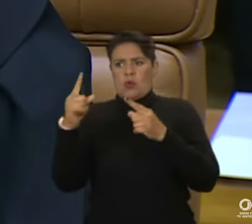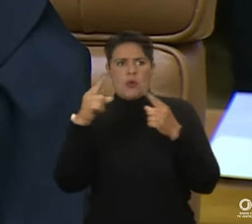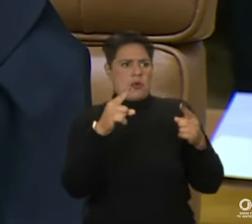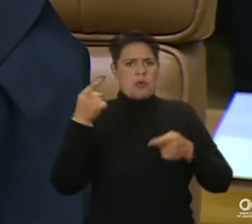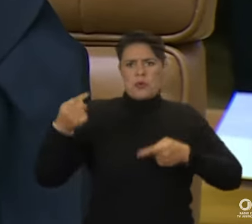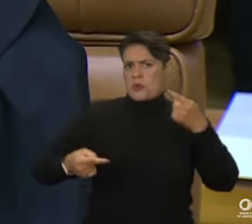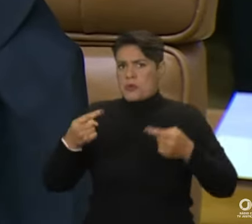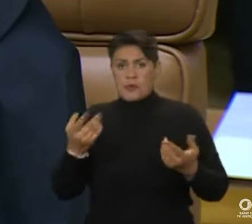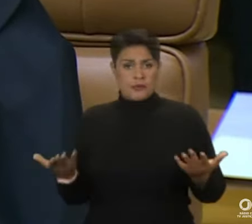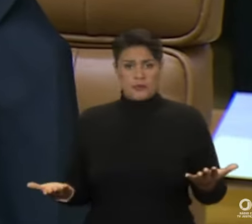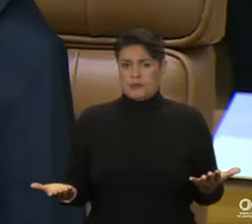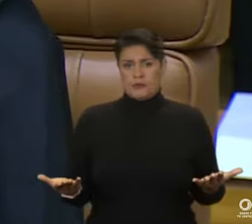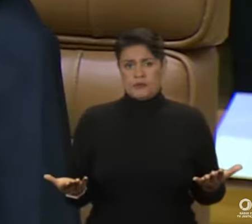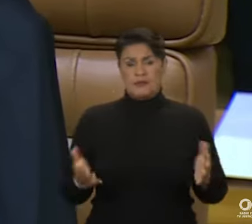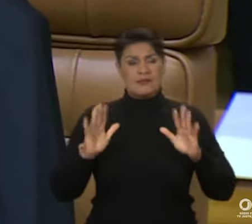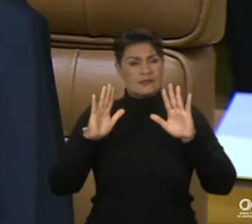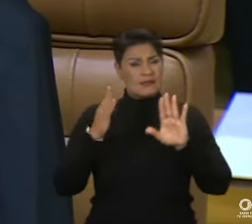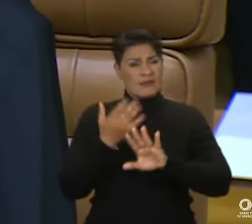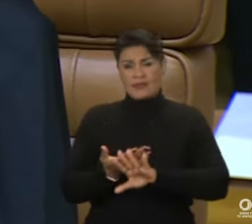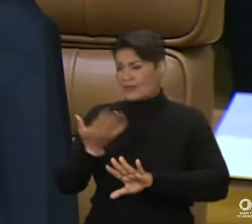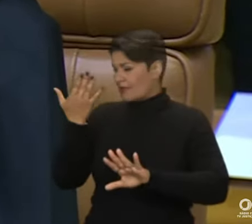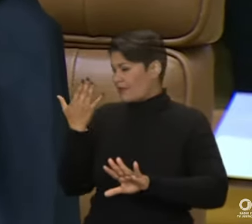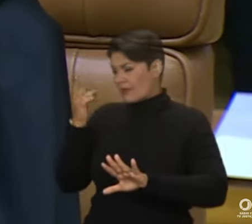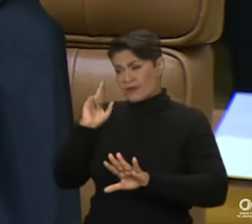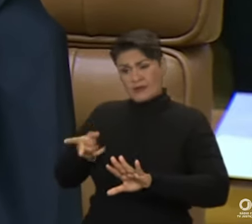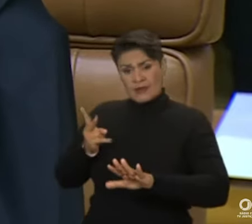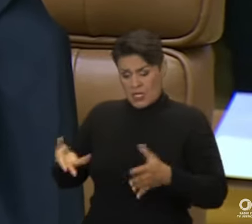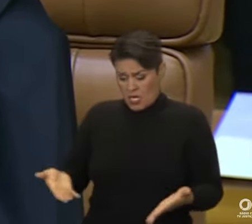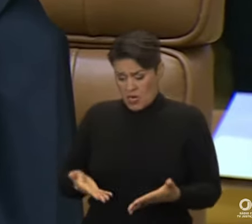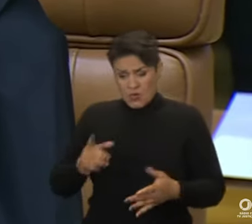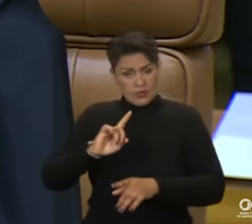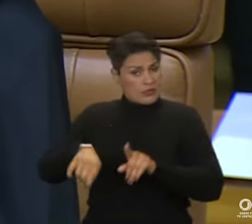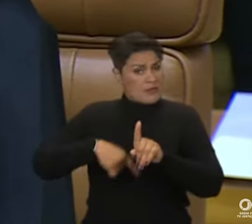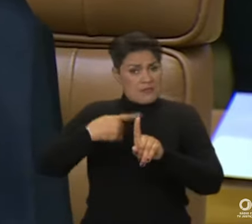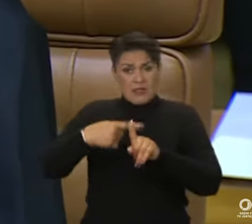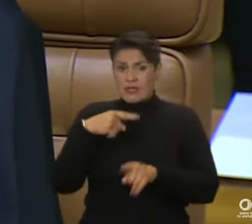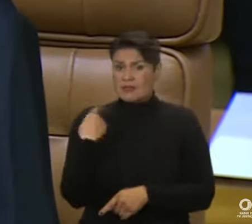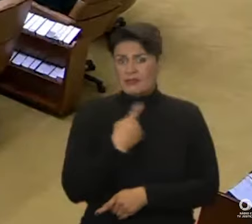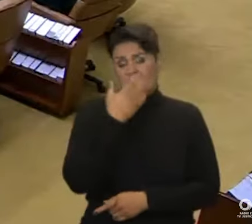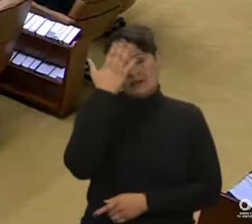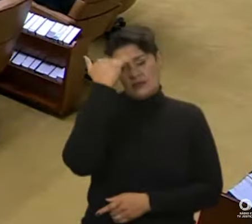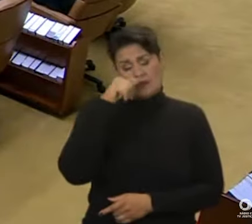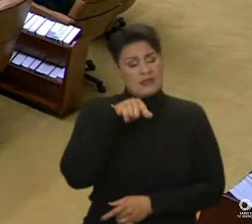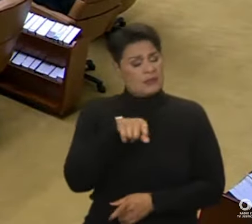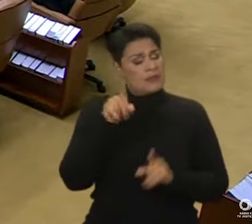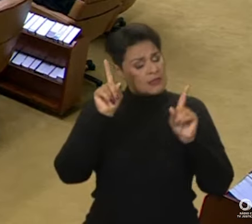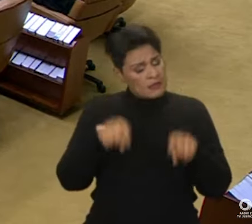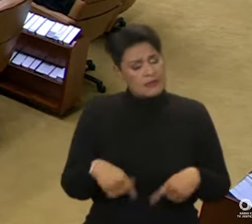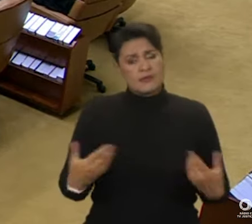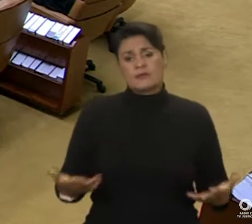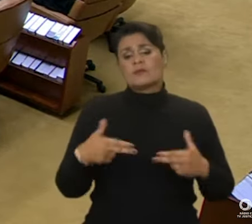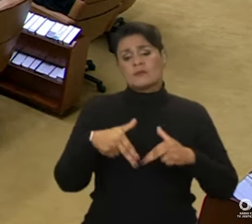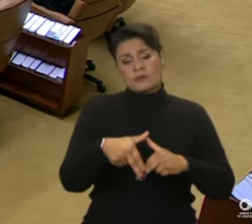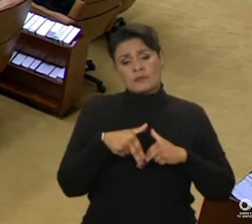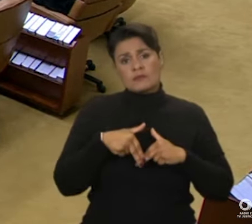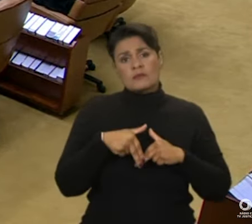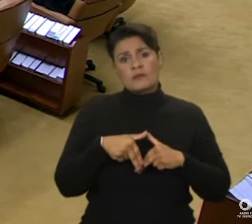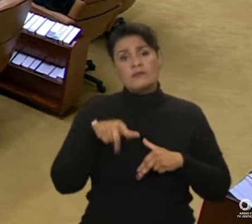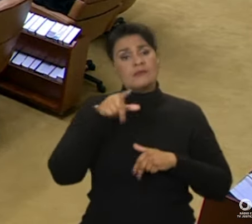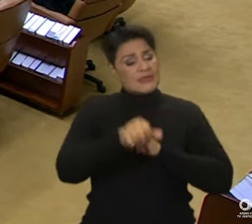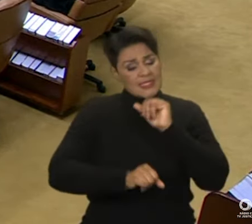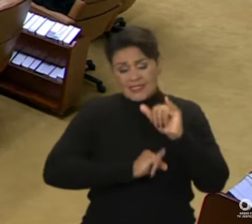o era no passado. E hoje, com maior razão, sabemos nós, em função da internet,